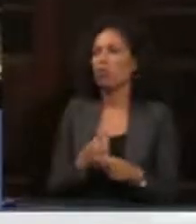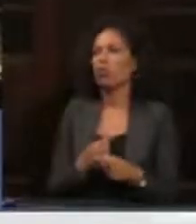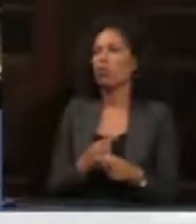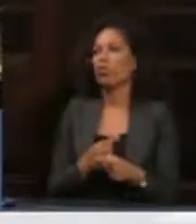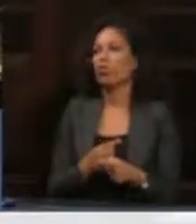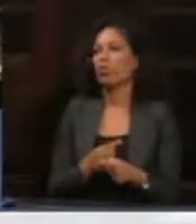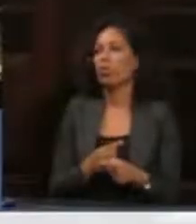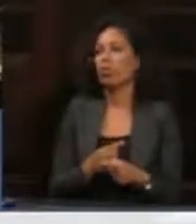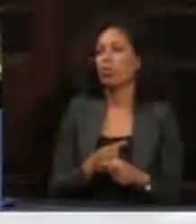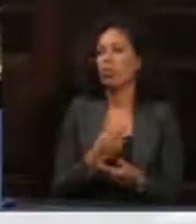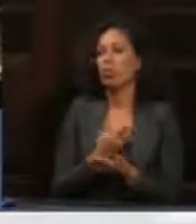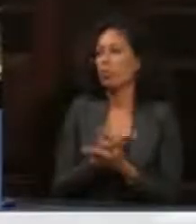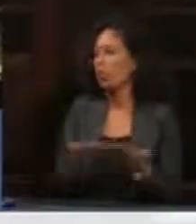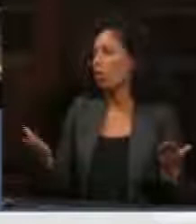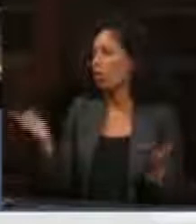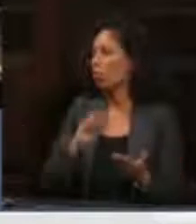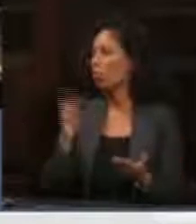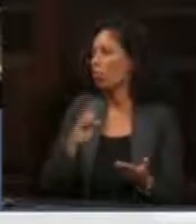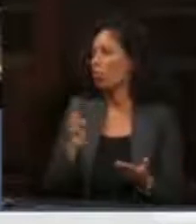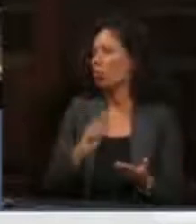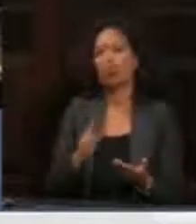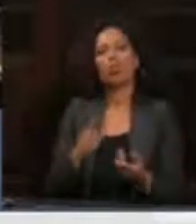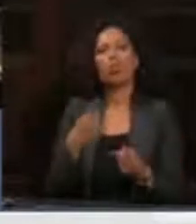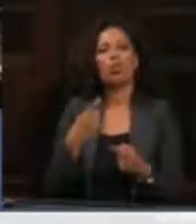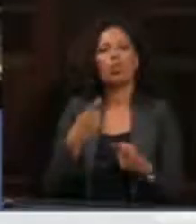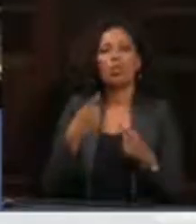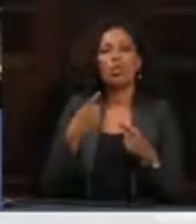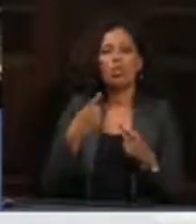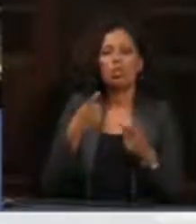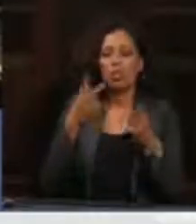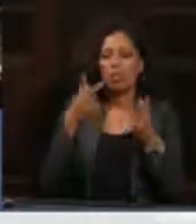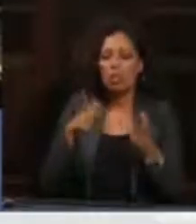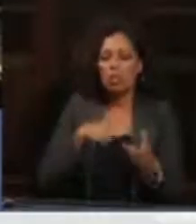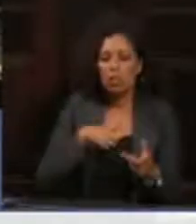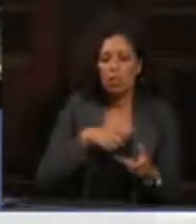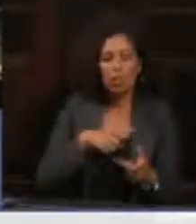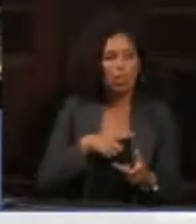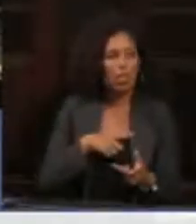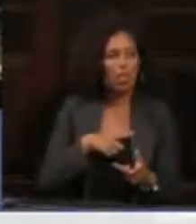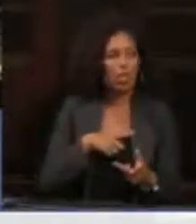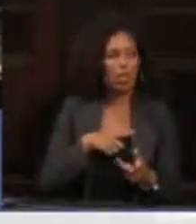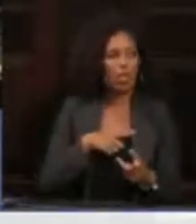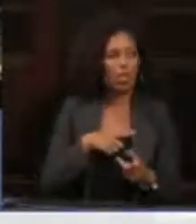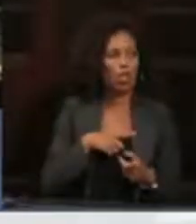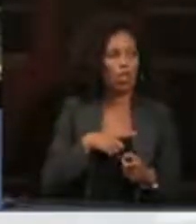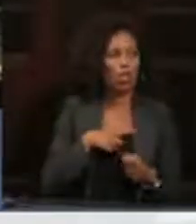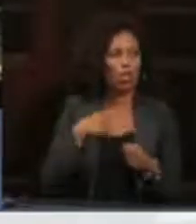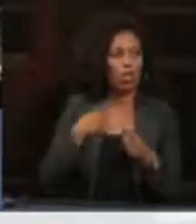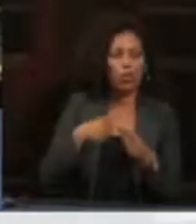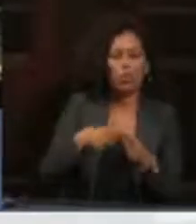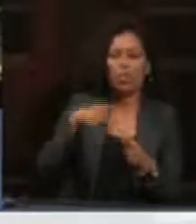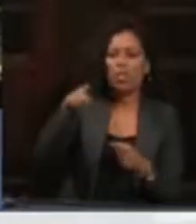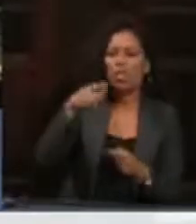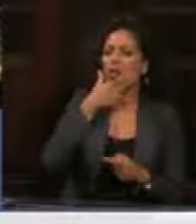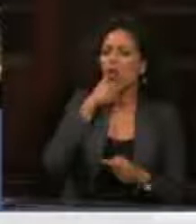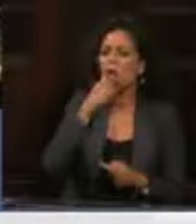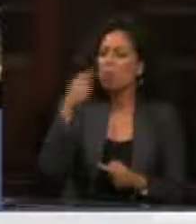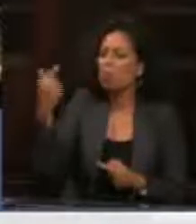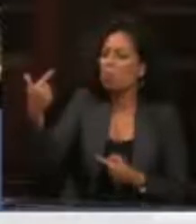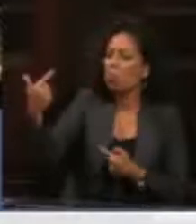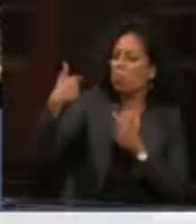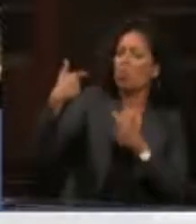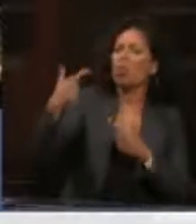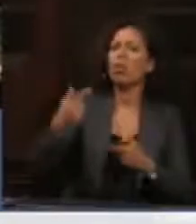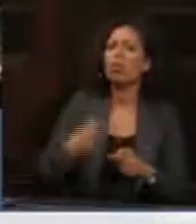tenhamos mais cenas como de jovens que perguntam: por que o Senhor atirou em mim?